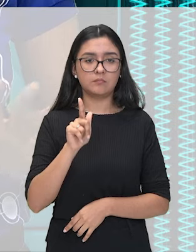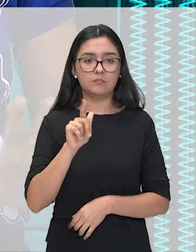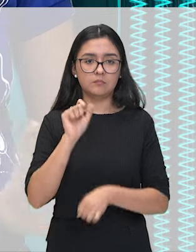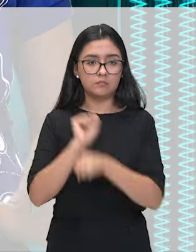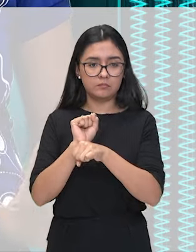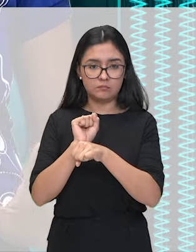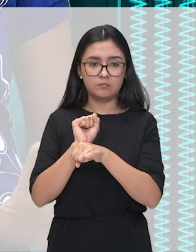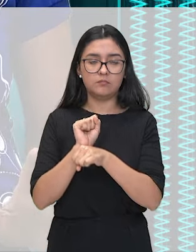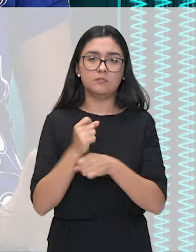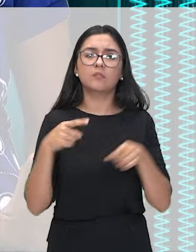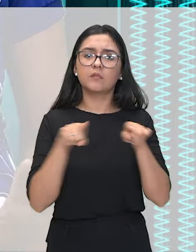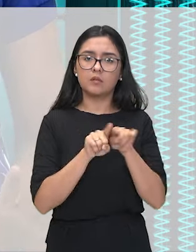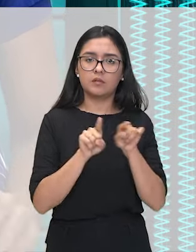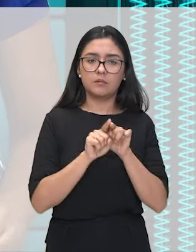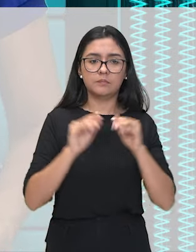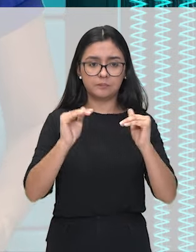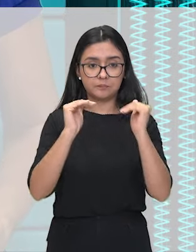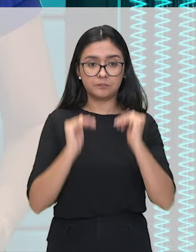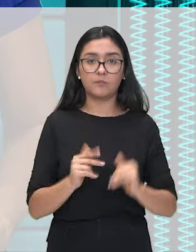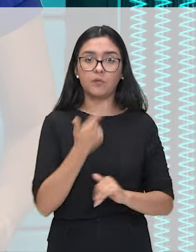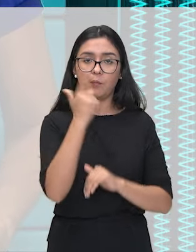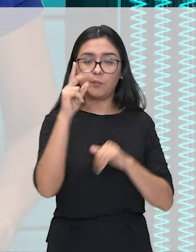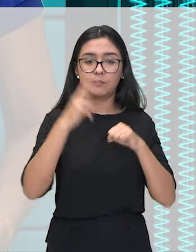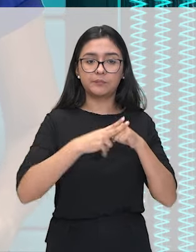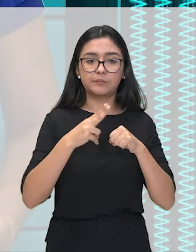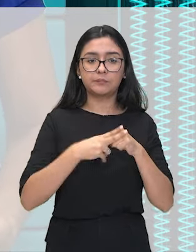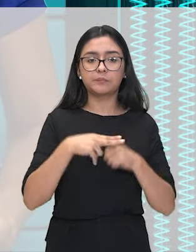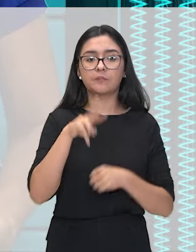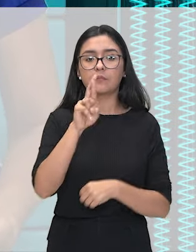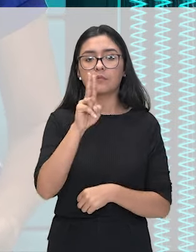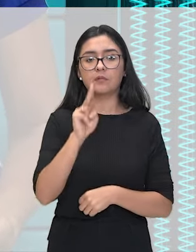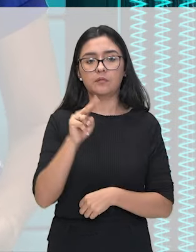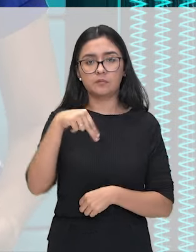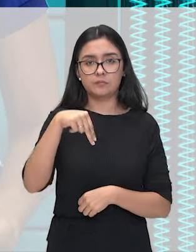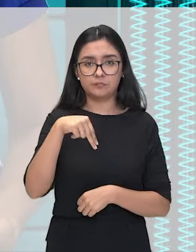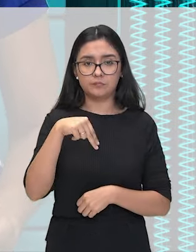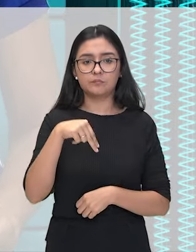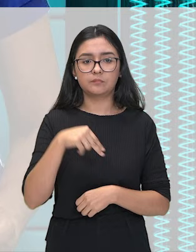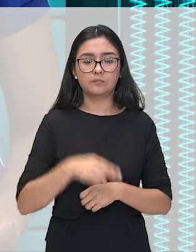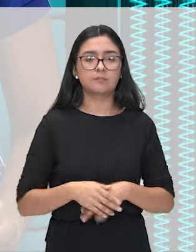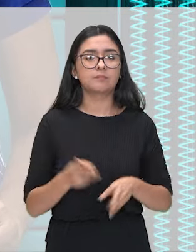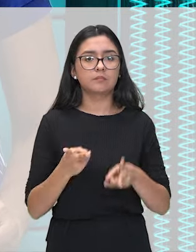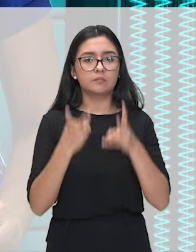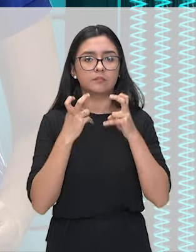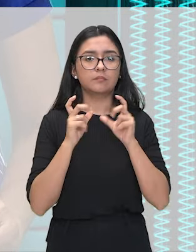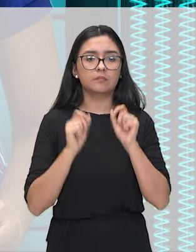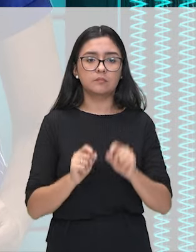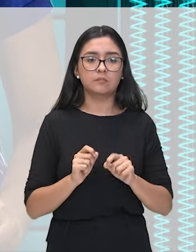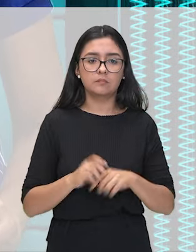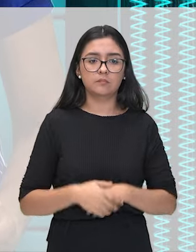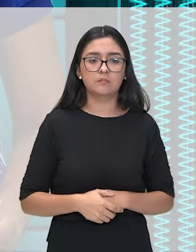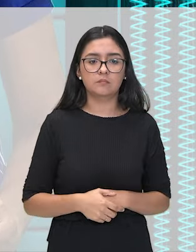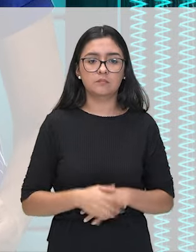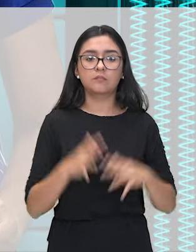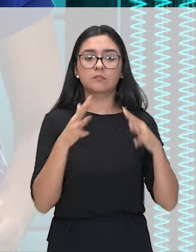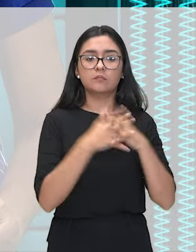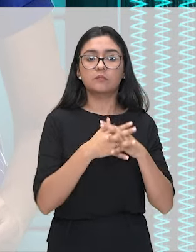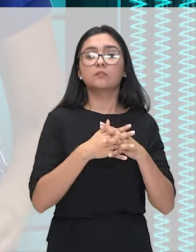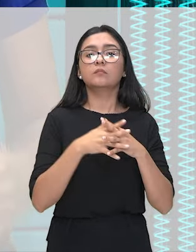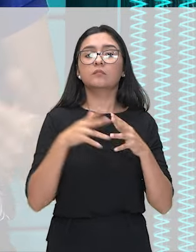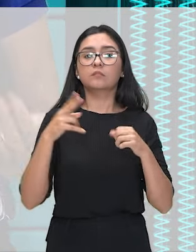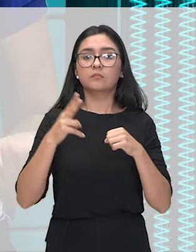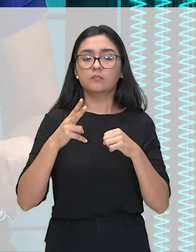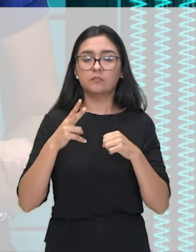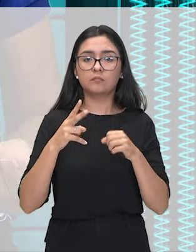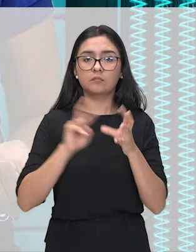é a regra completa do CVC né ó ser o r o vogal e ser o n como é que faz